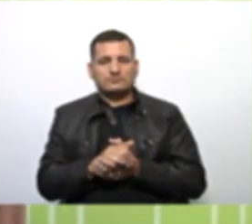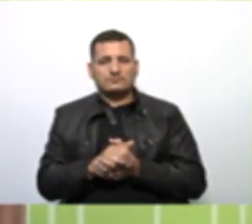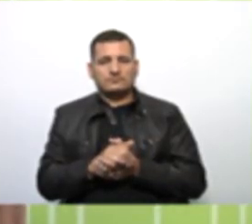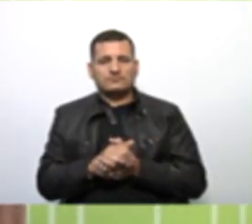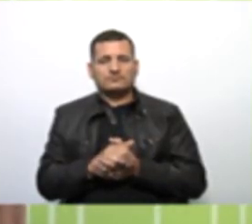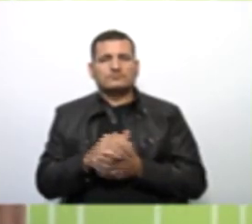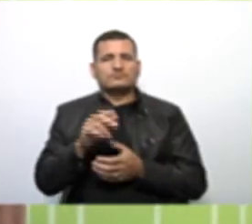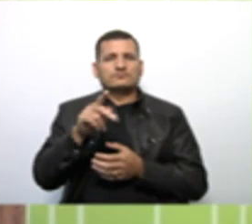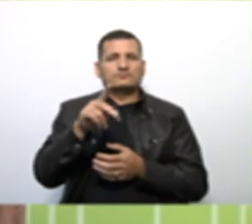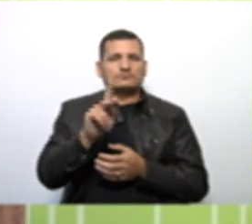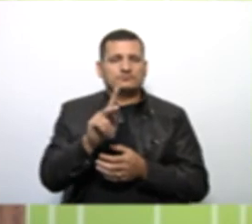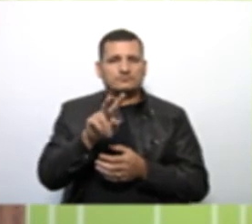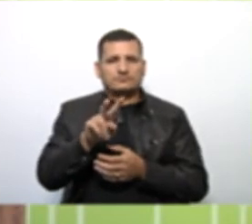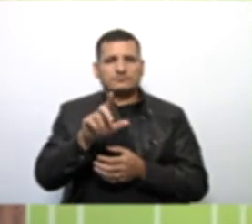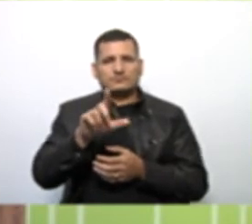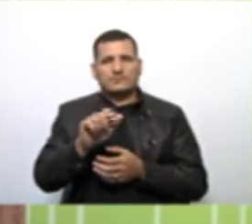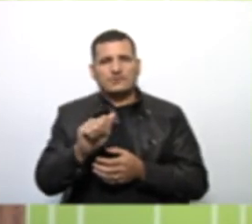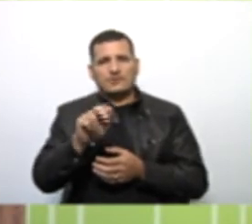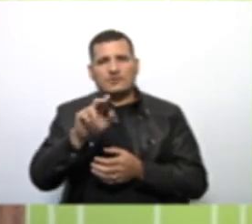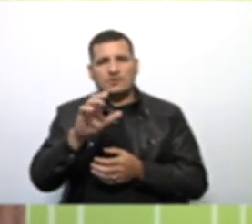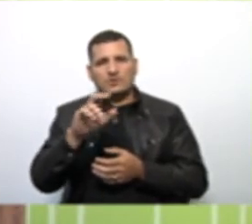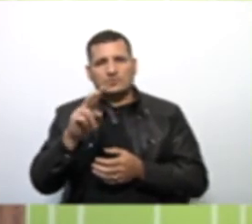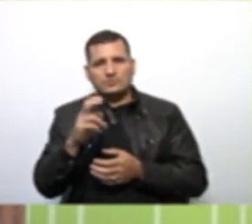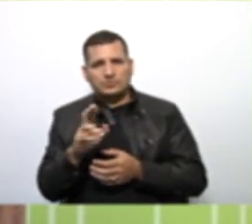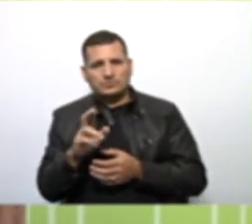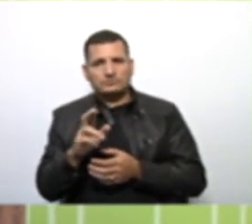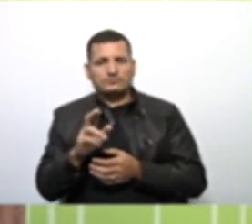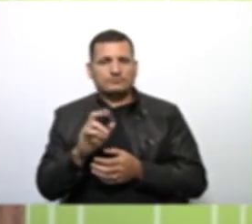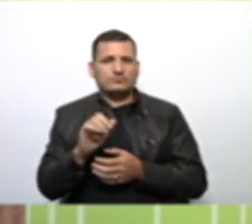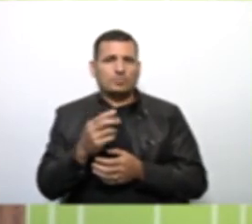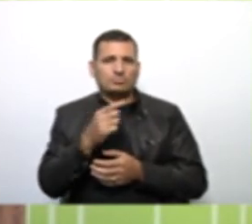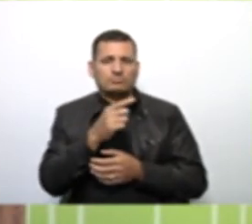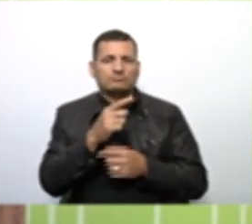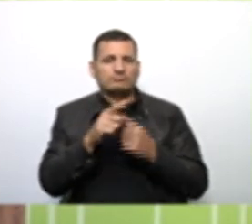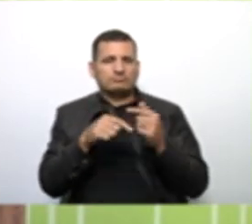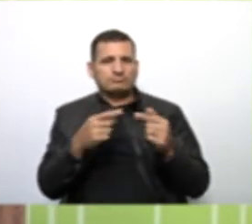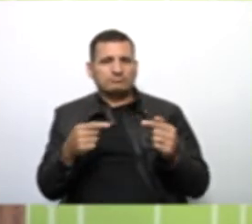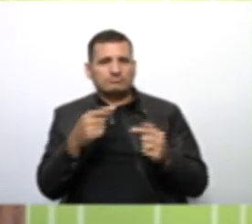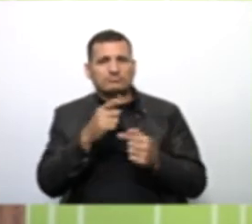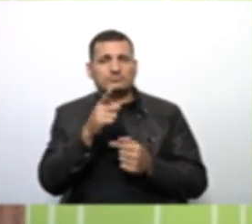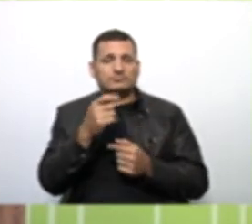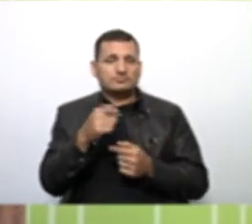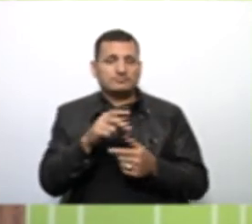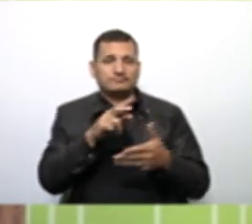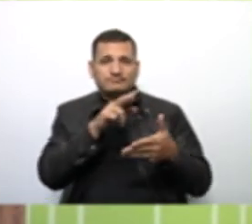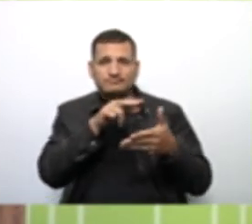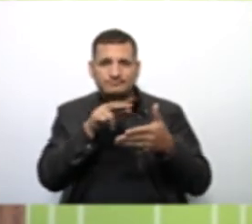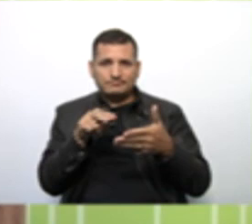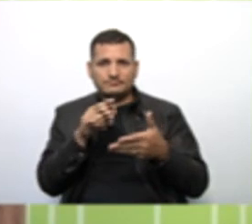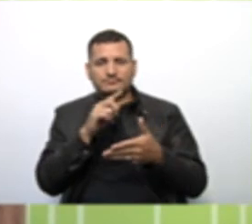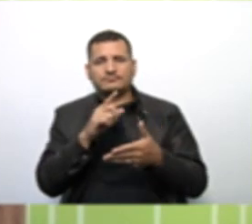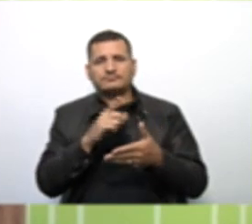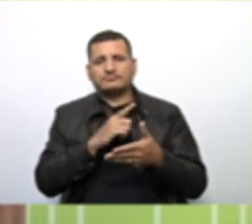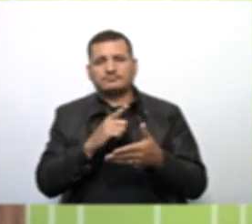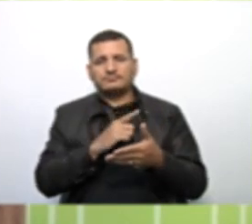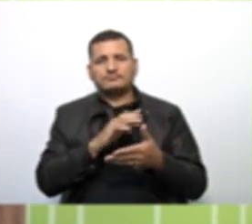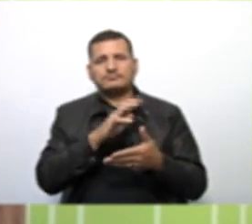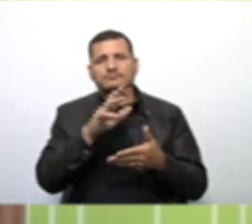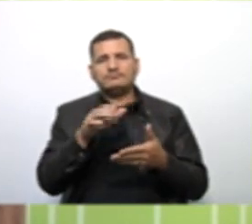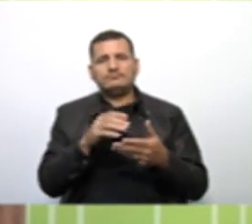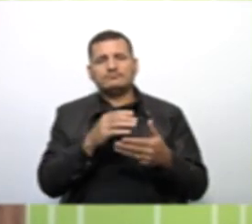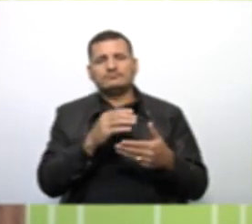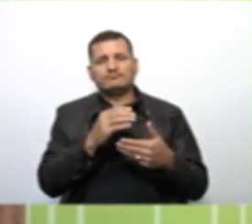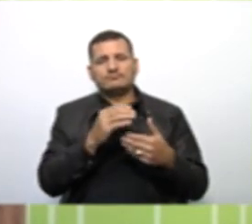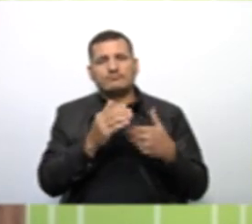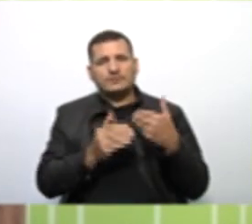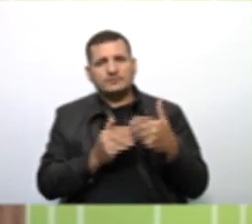Nesse Kivy Launch, no material, você tem que olhar o nosso material. Lá tem todos os procedimentos